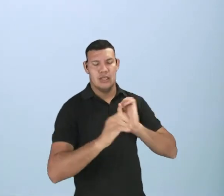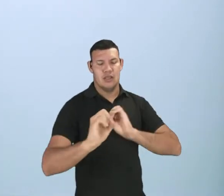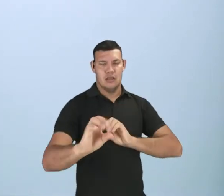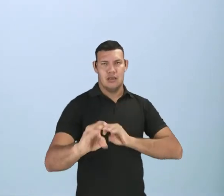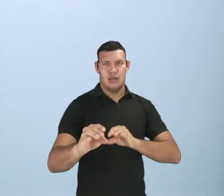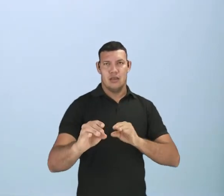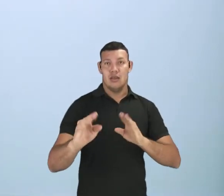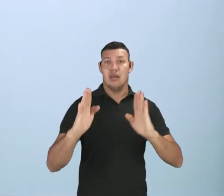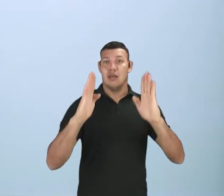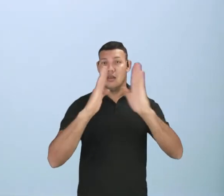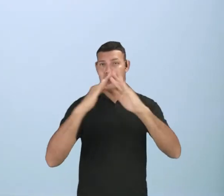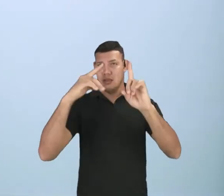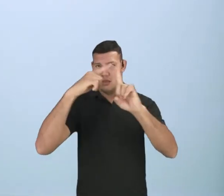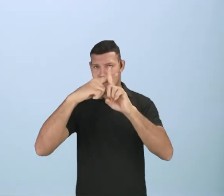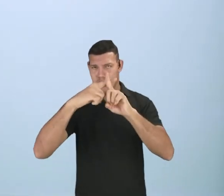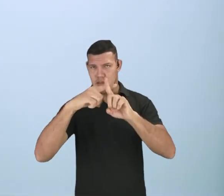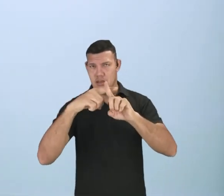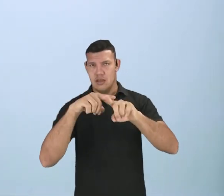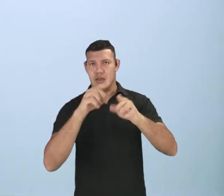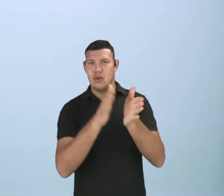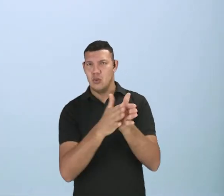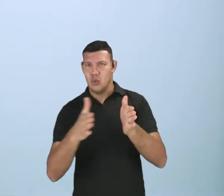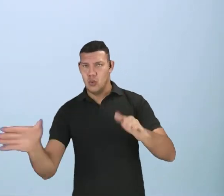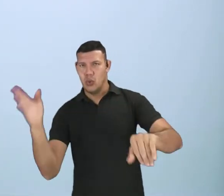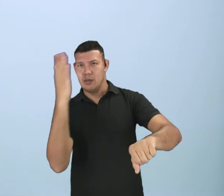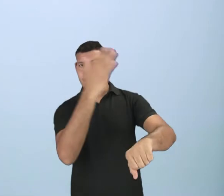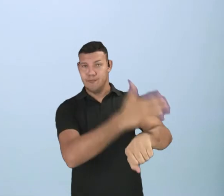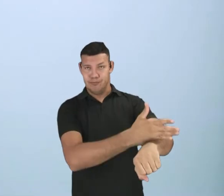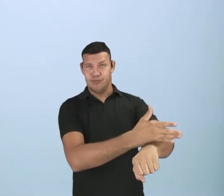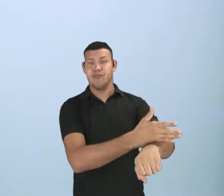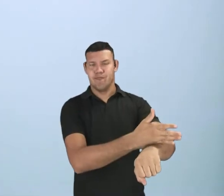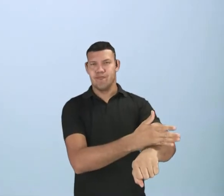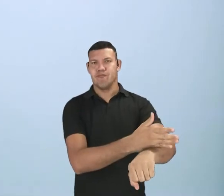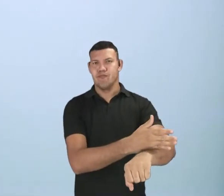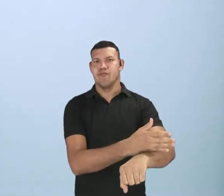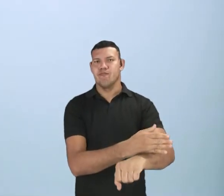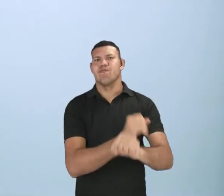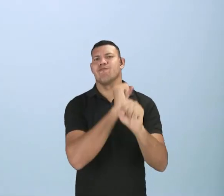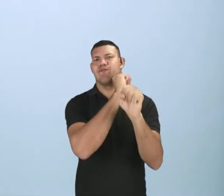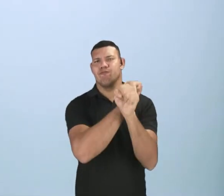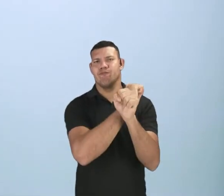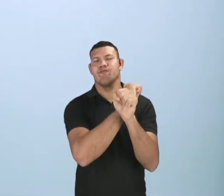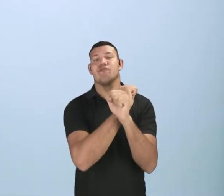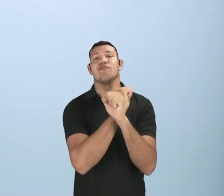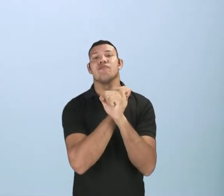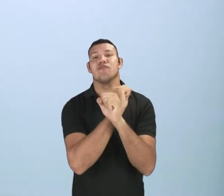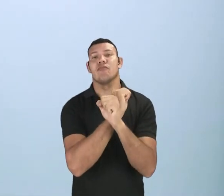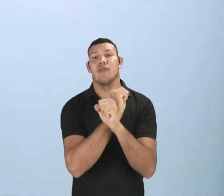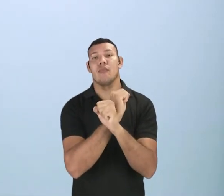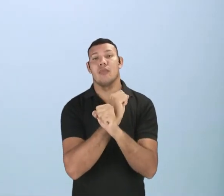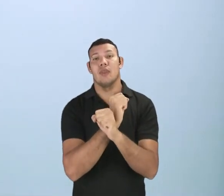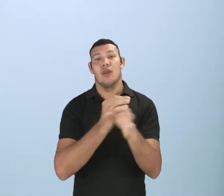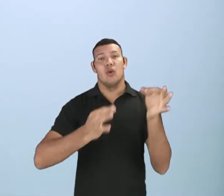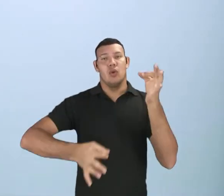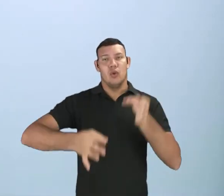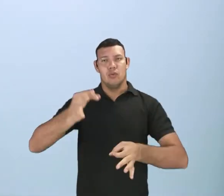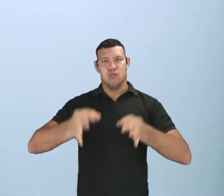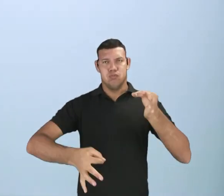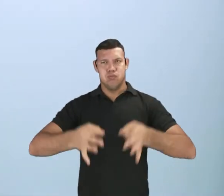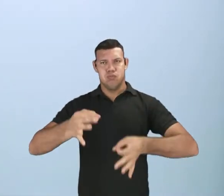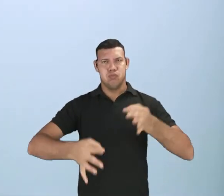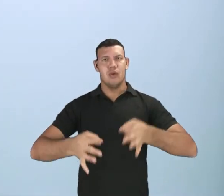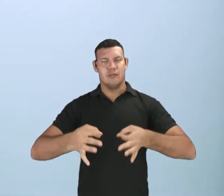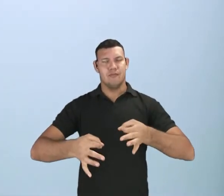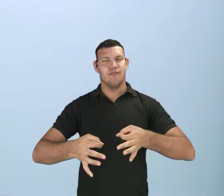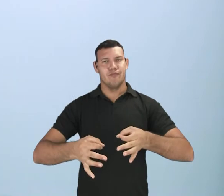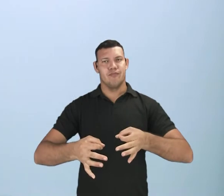Igreja Católica no período medieval, eles eram levados ao tribunal da Inquisição, né? Tribunal que